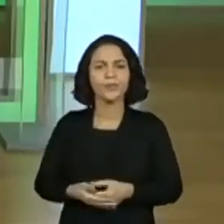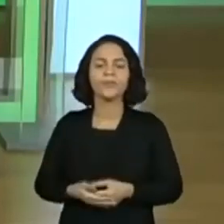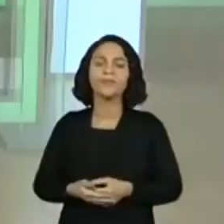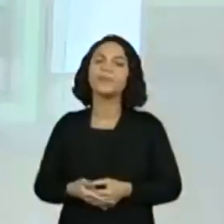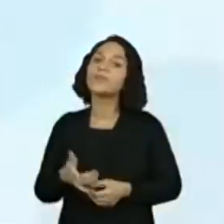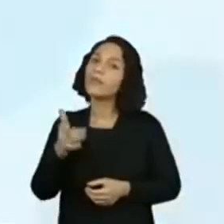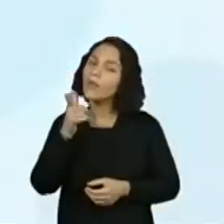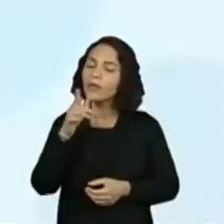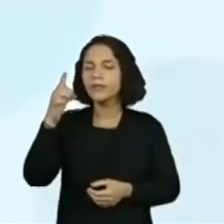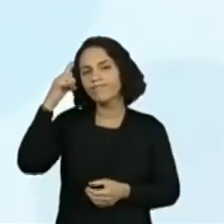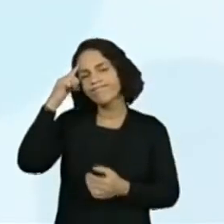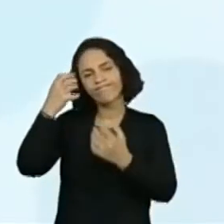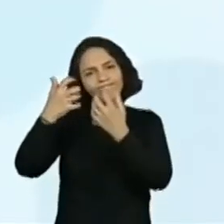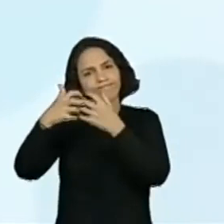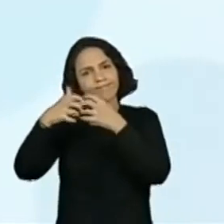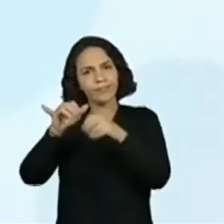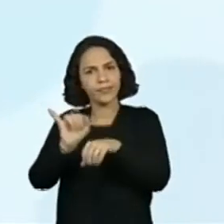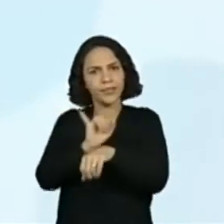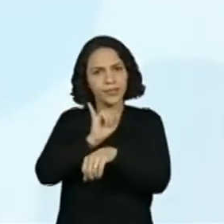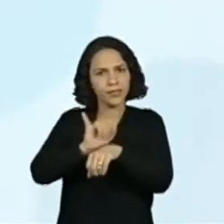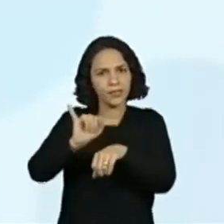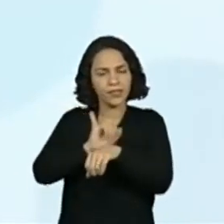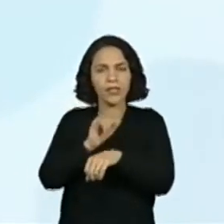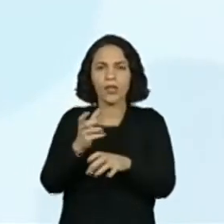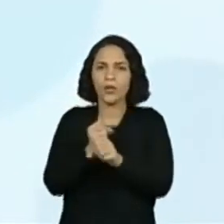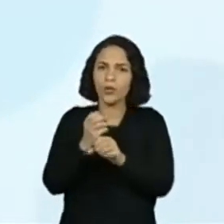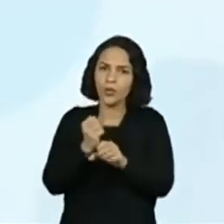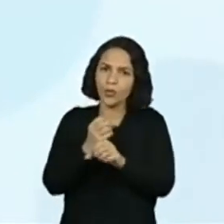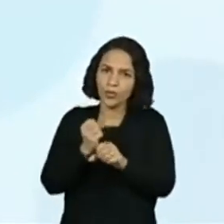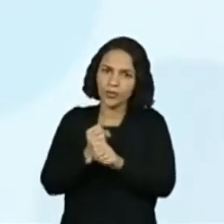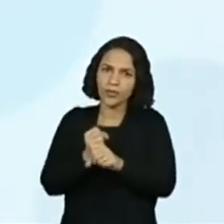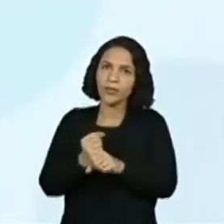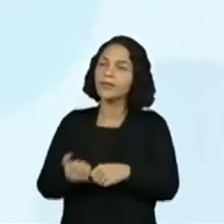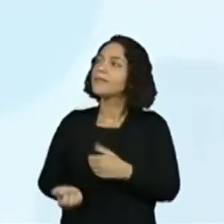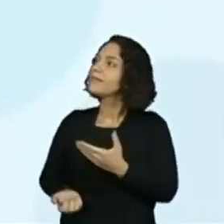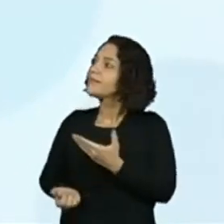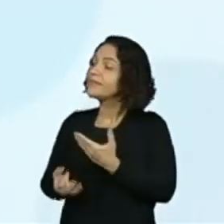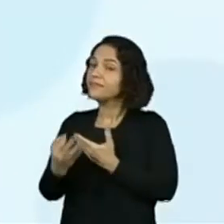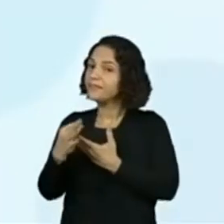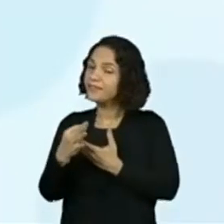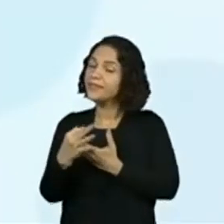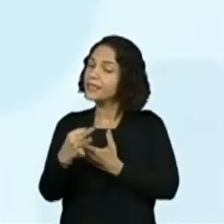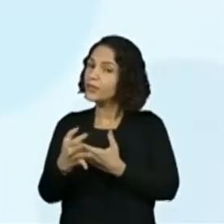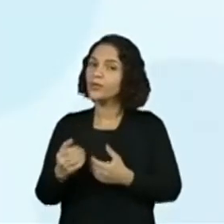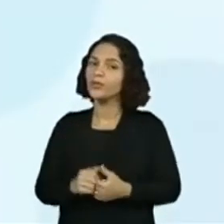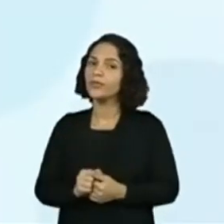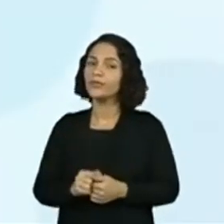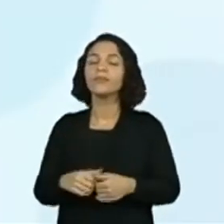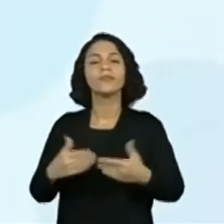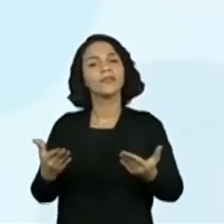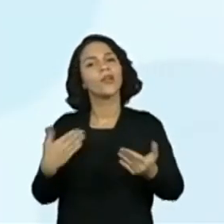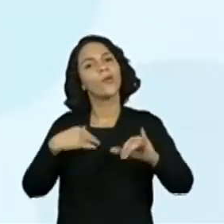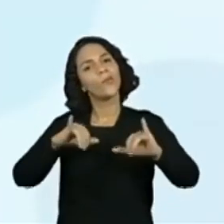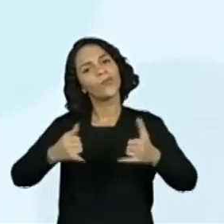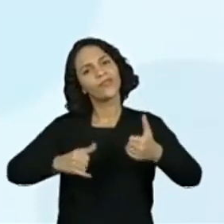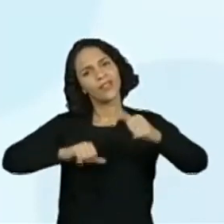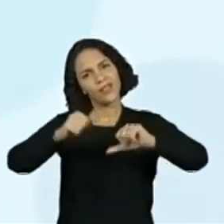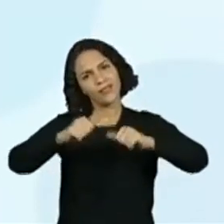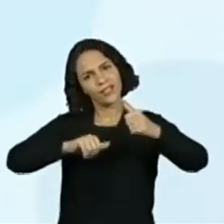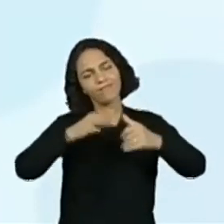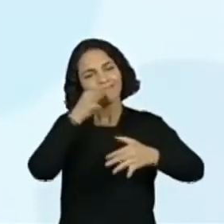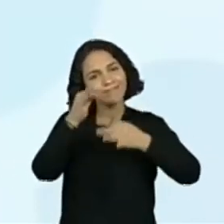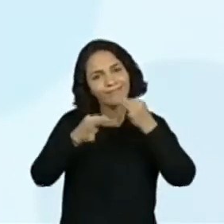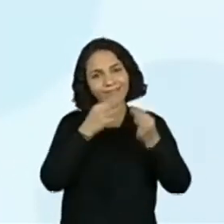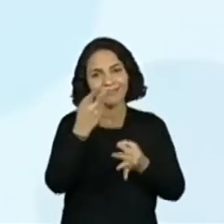Nós conseguimos pensar aí em algumas estratégias para cálculos no decorrer dessa aula, não foi, Progenô? Exatamente. Já vamos deixar, então, o formulário para